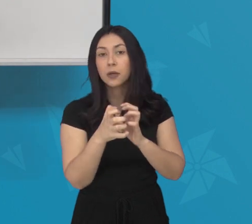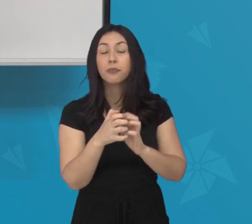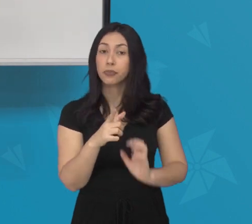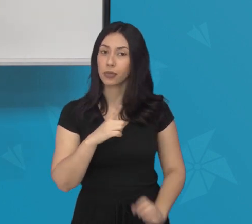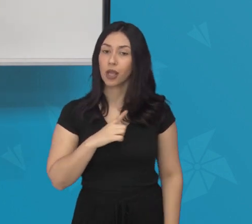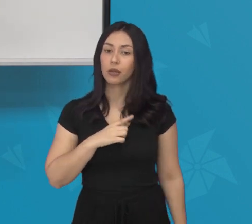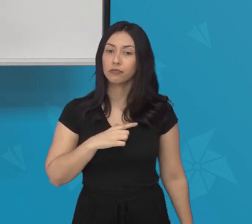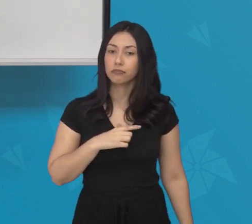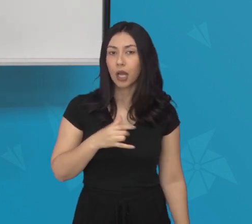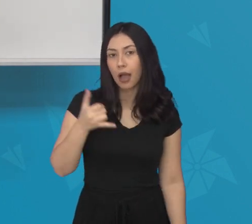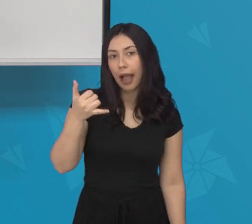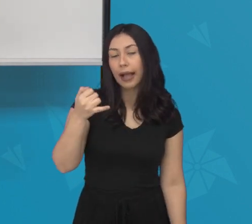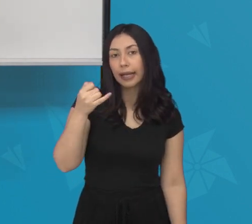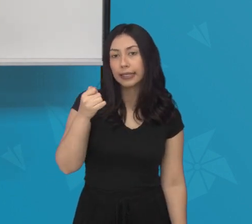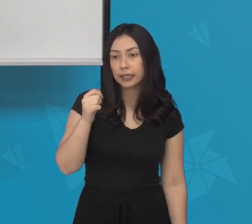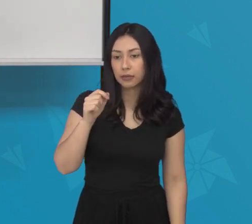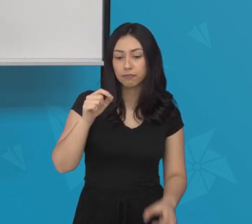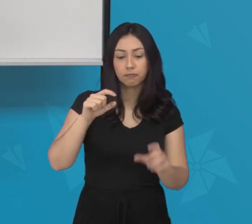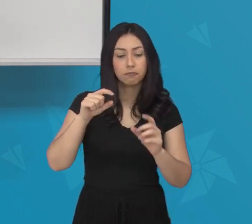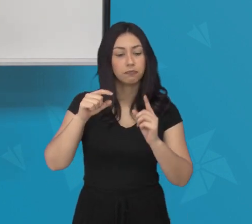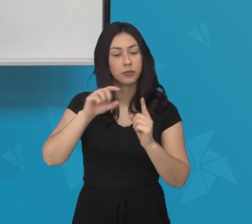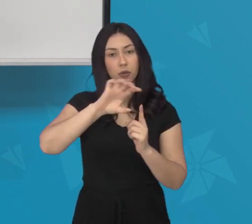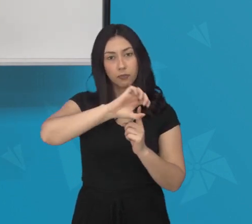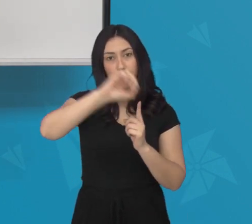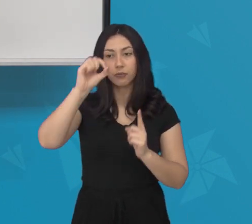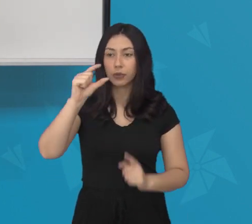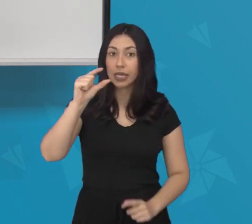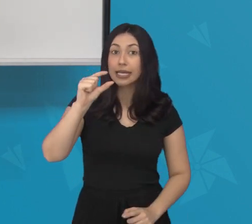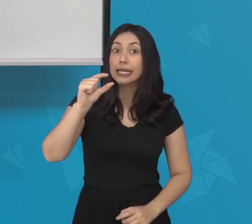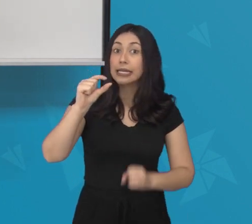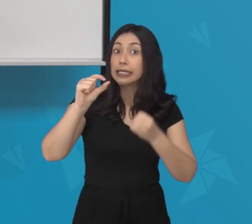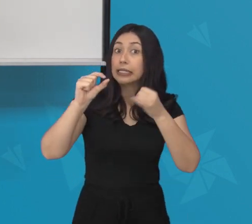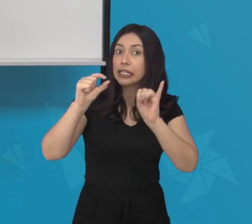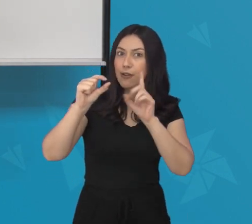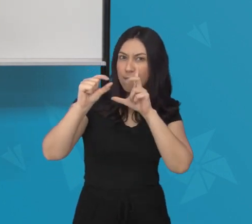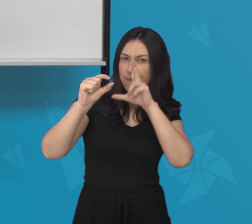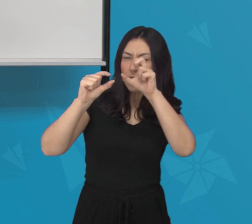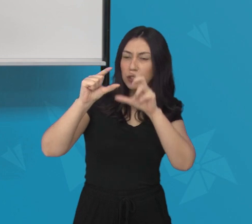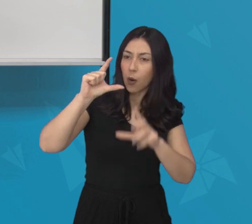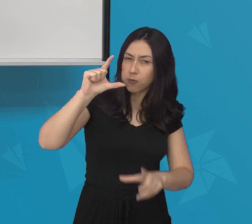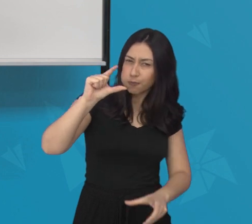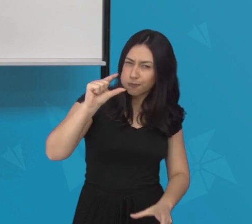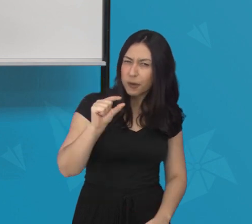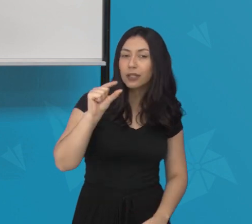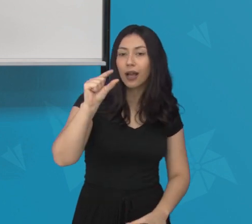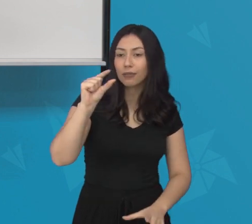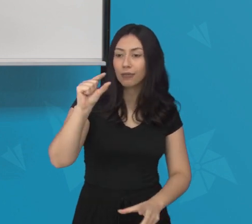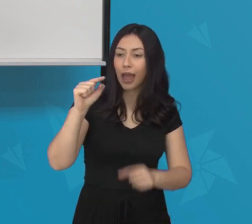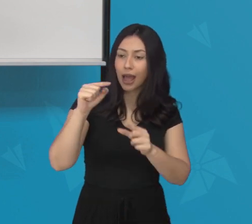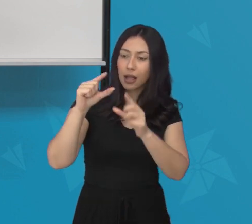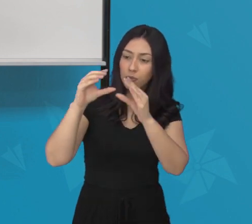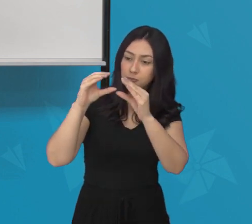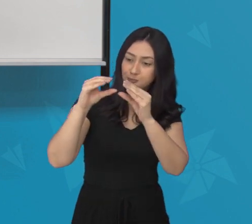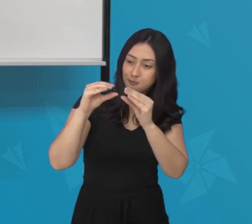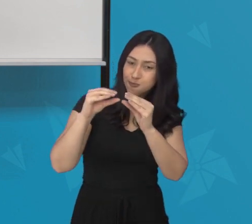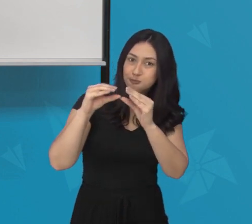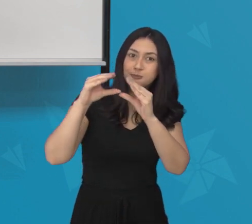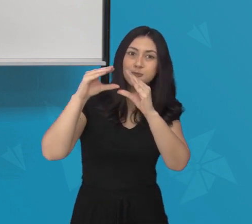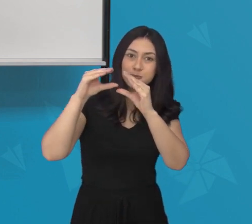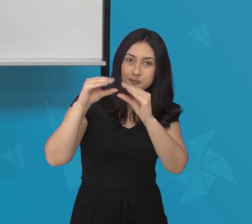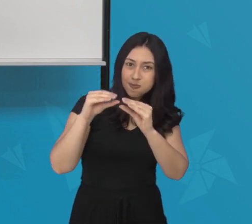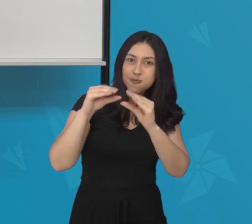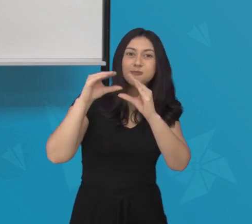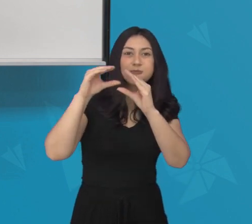dela. Quando eu aplico uma força, eu não deformo a tampa da minha caneta? Quando eu estou, por exemplo,